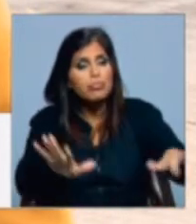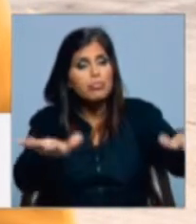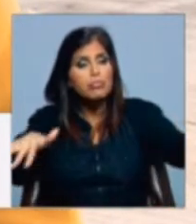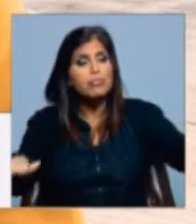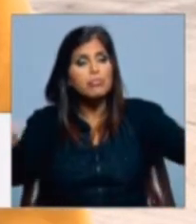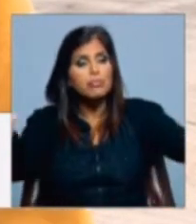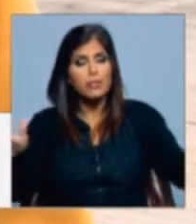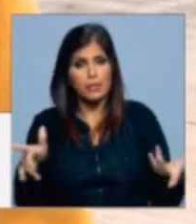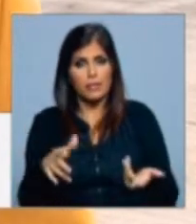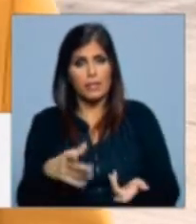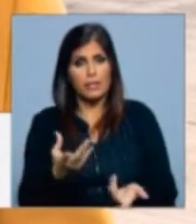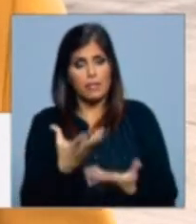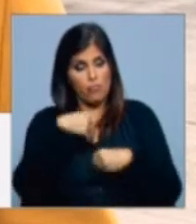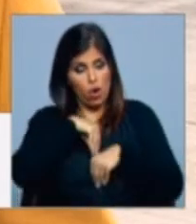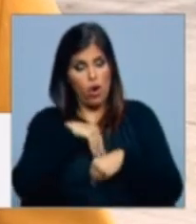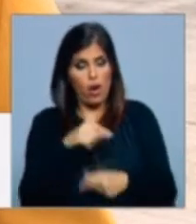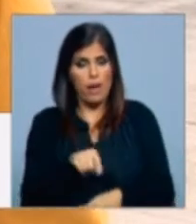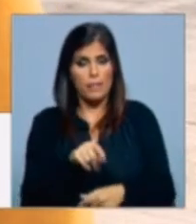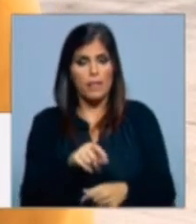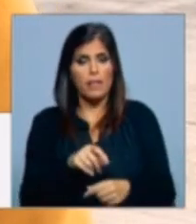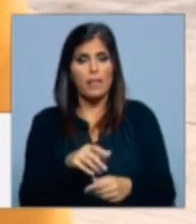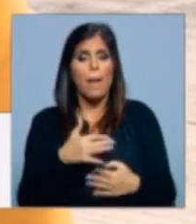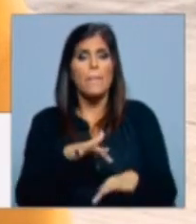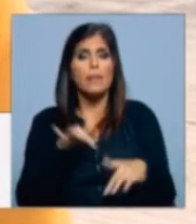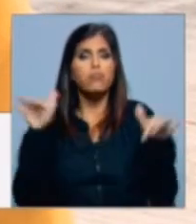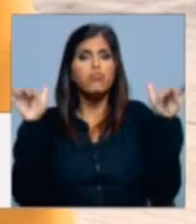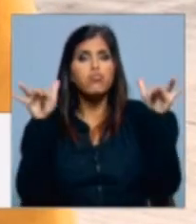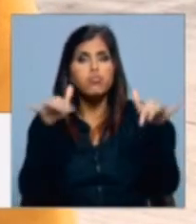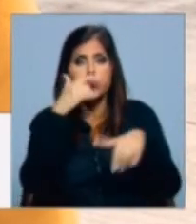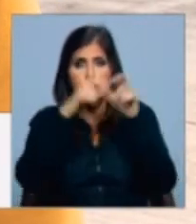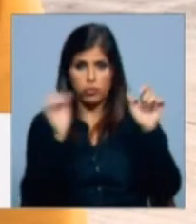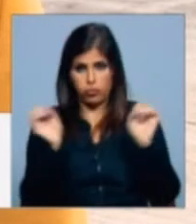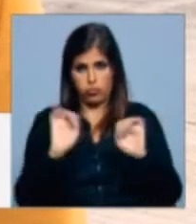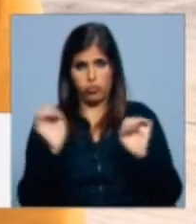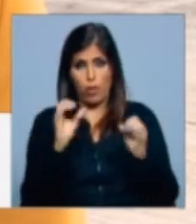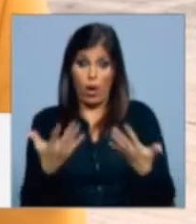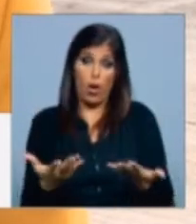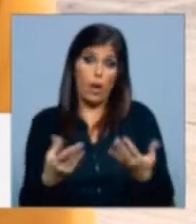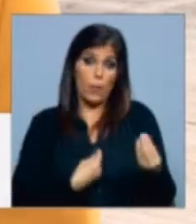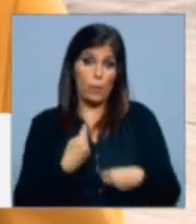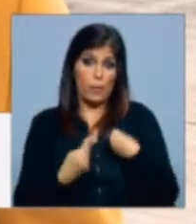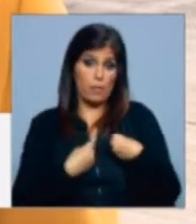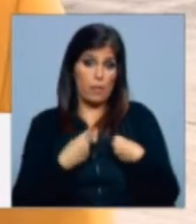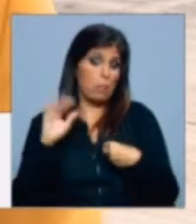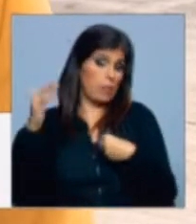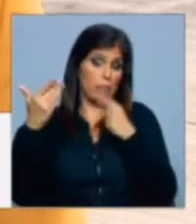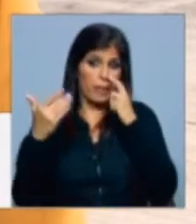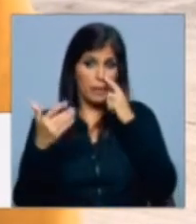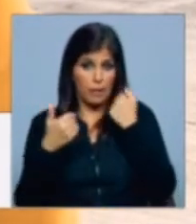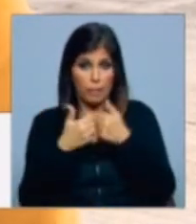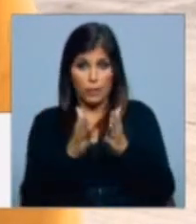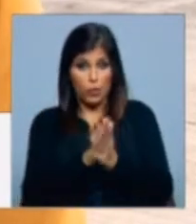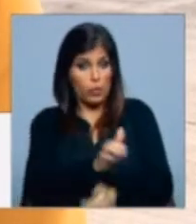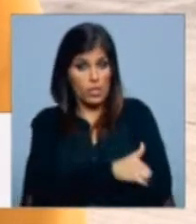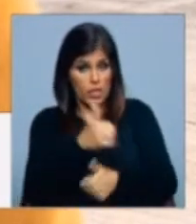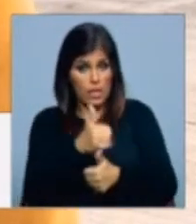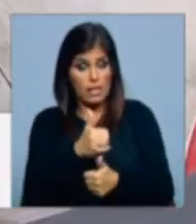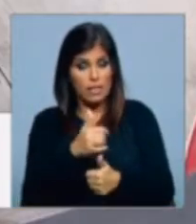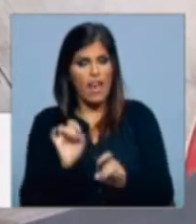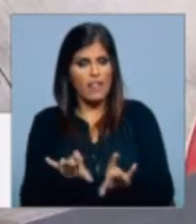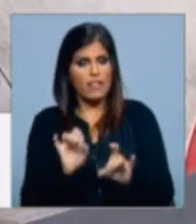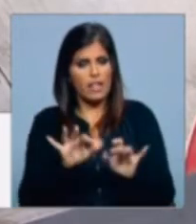no nosso sentido, mas que não crie nenhuma aglomeração. Como sabe, neste momento, a nossa maior preocupação, e penso todas as cidades, é evitar